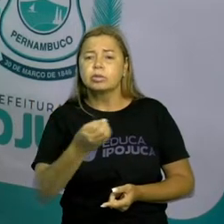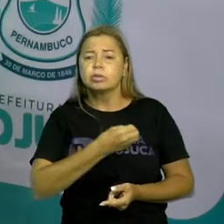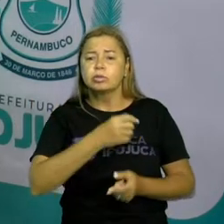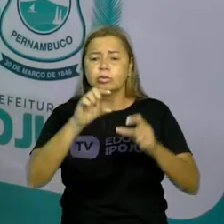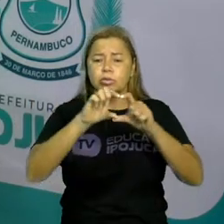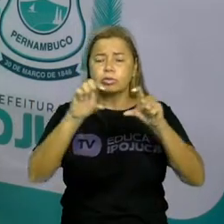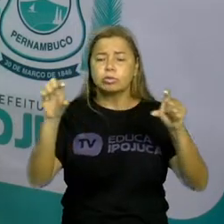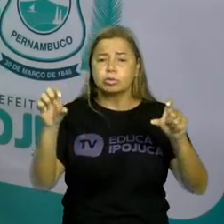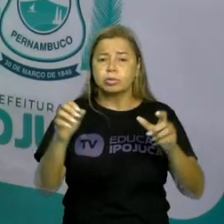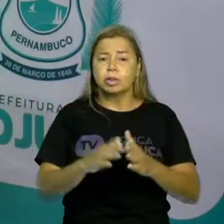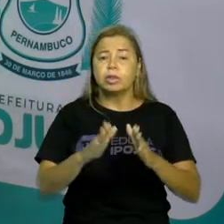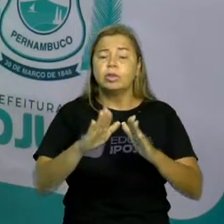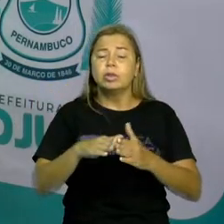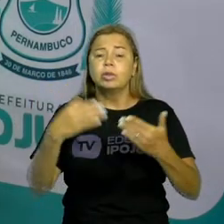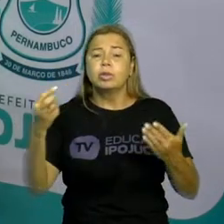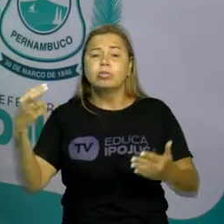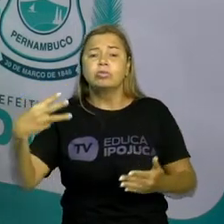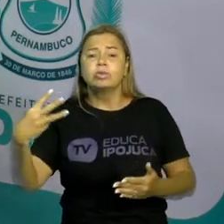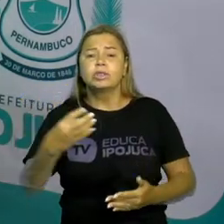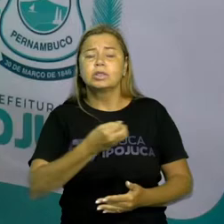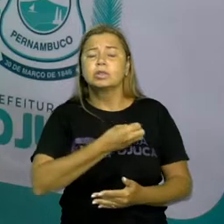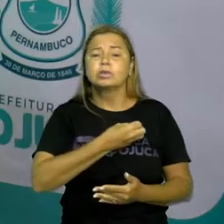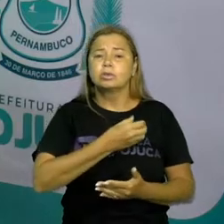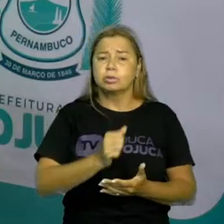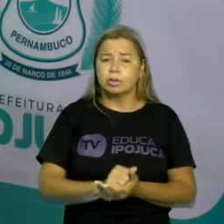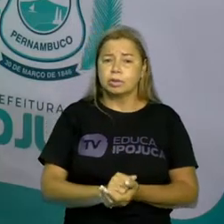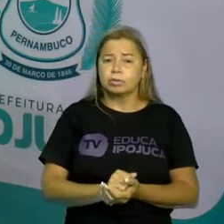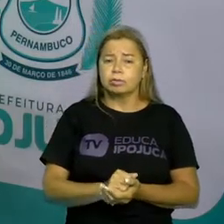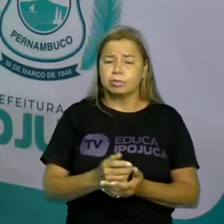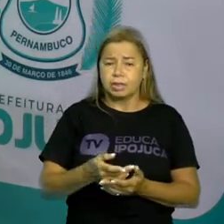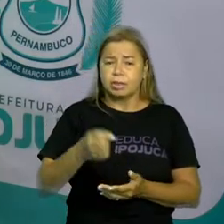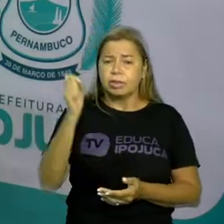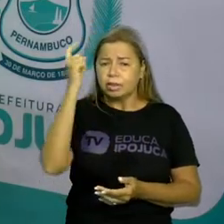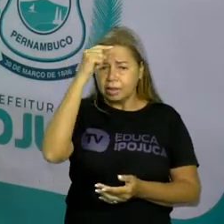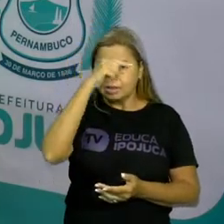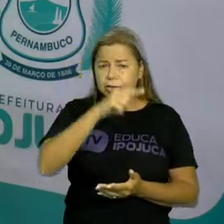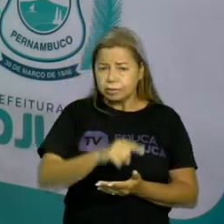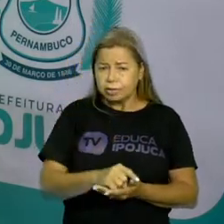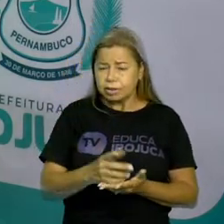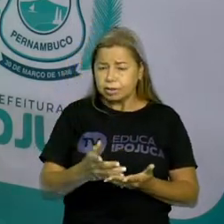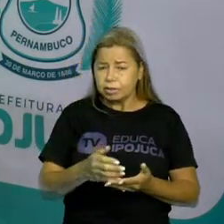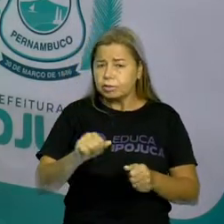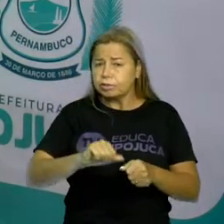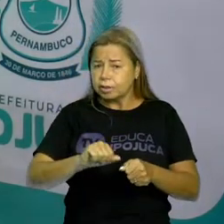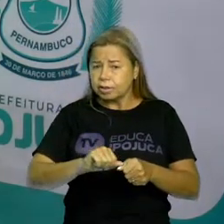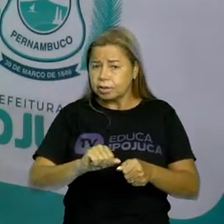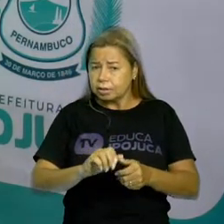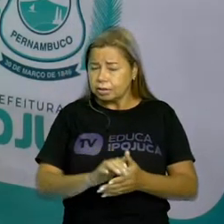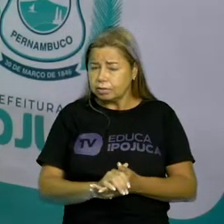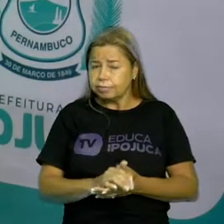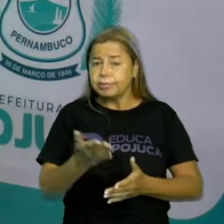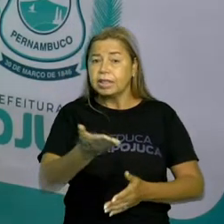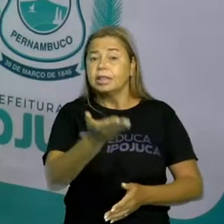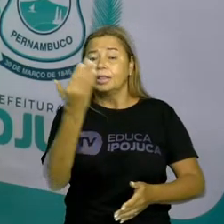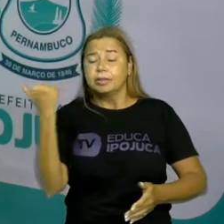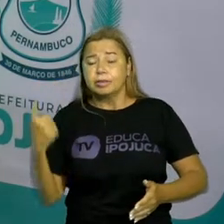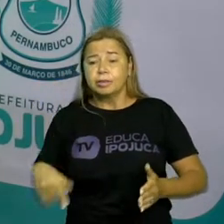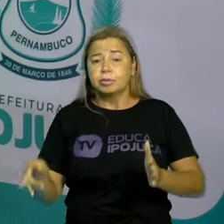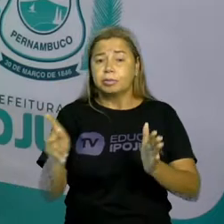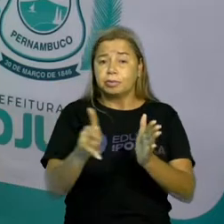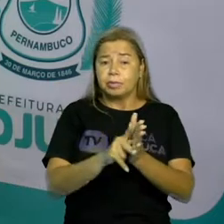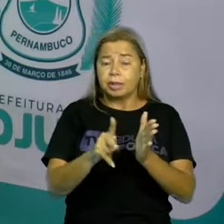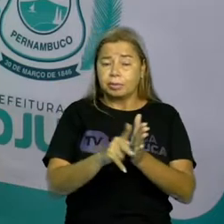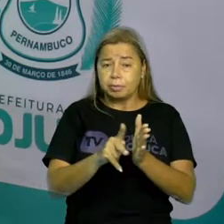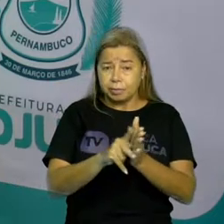Será que vocês vão conseguir resolver essa atividade? Pega o papel e a caneta para a gente fazer. Tá dizendo que a primeira parcela